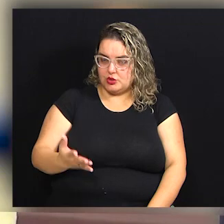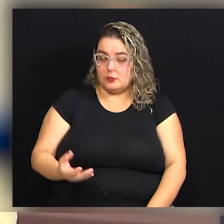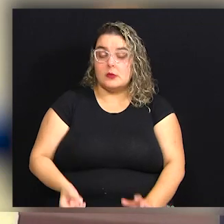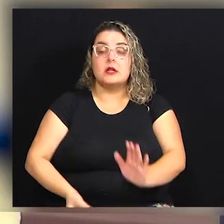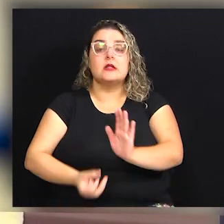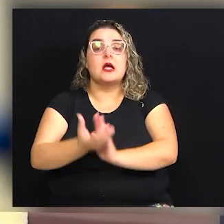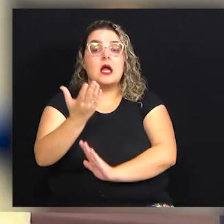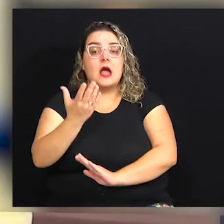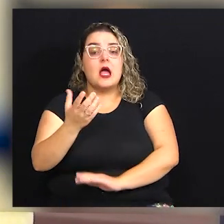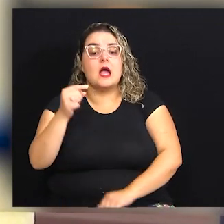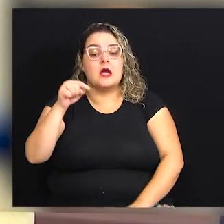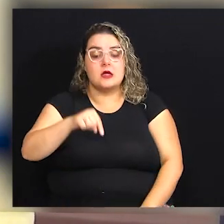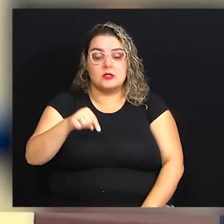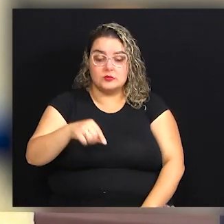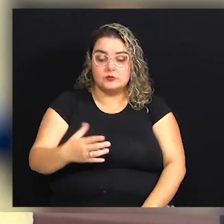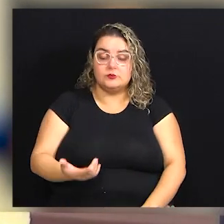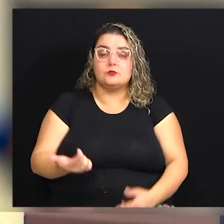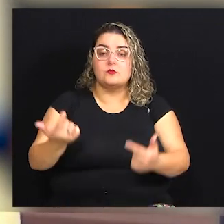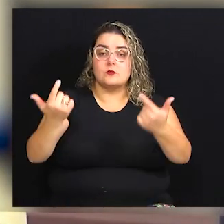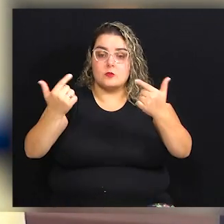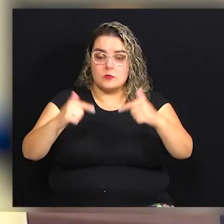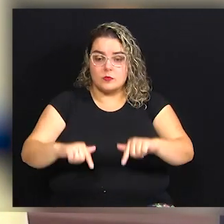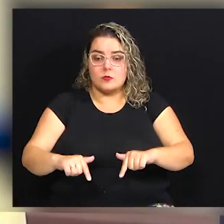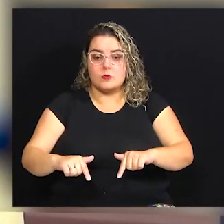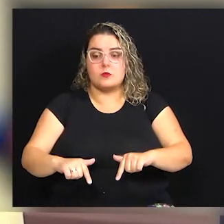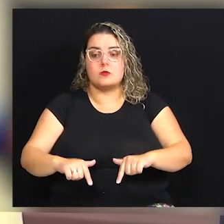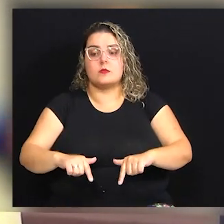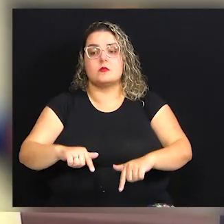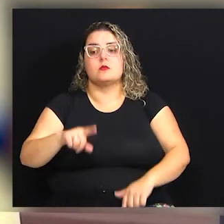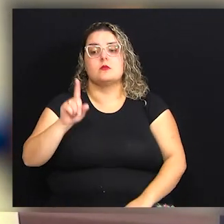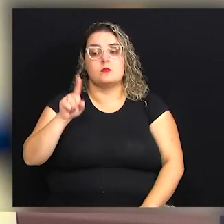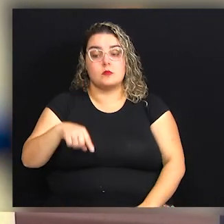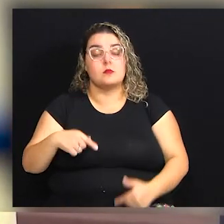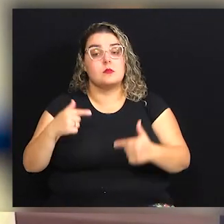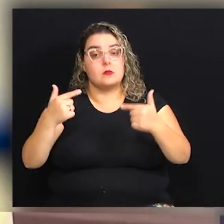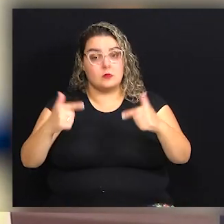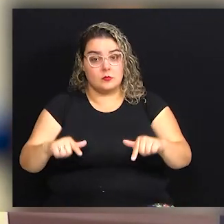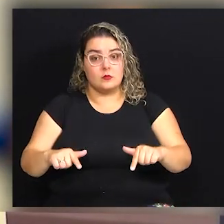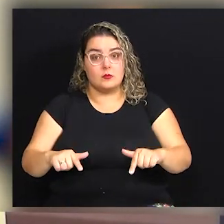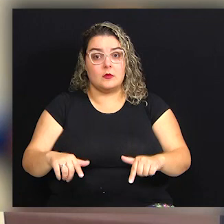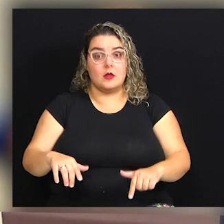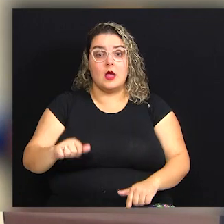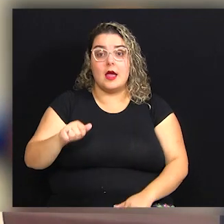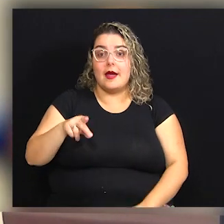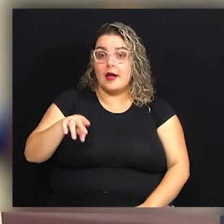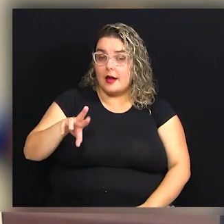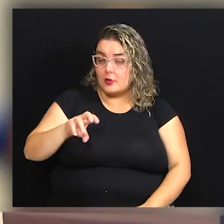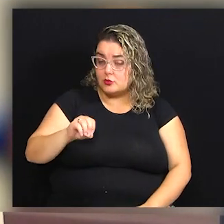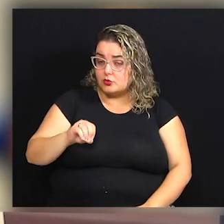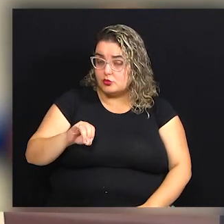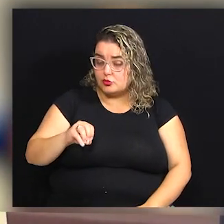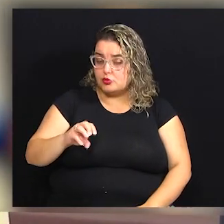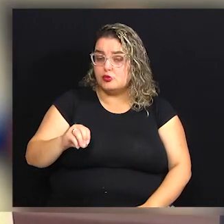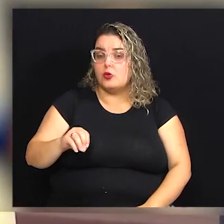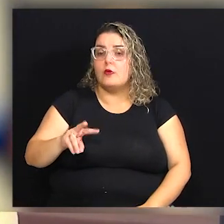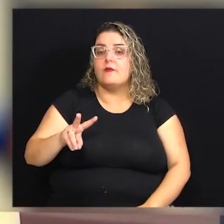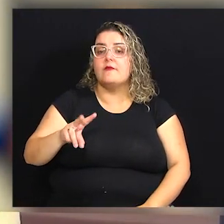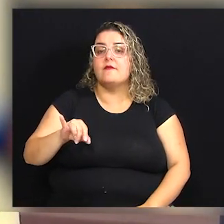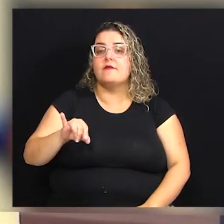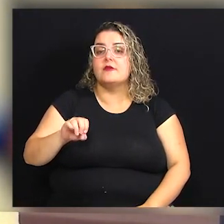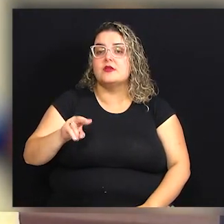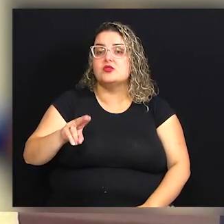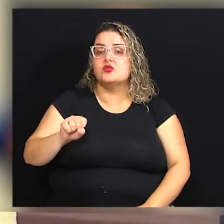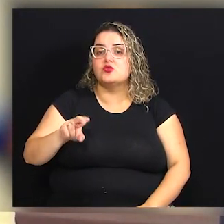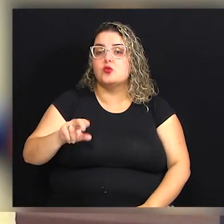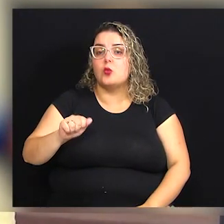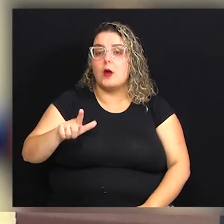pela criação desse espaço, né, que é um espaço de audiovisual e homenageia o professor Marco do